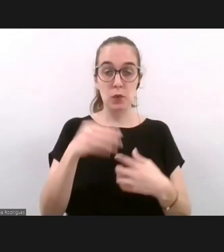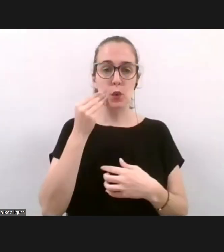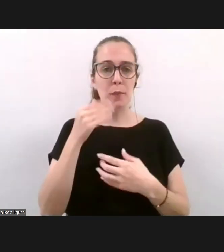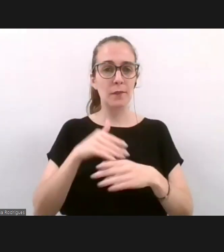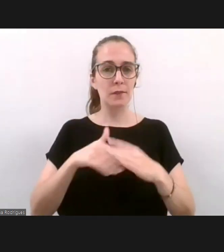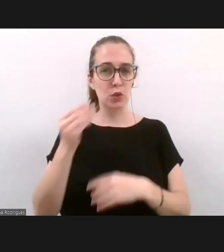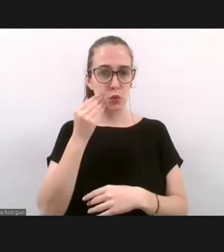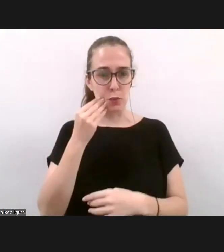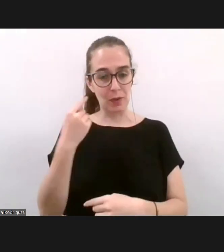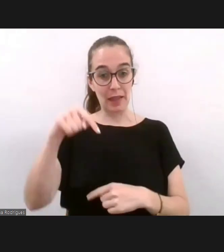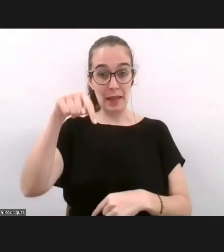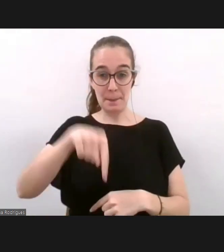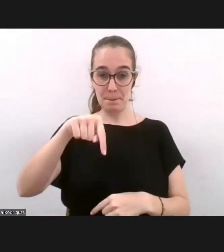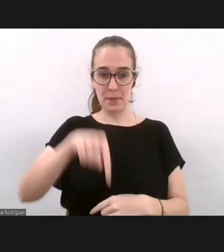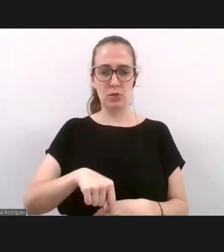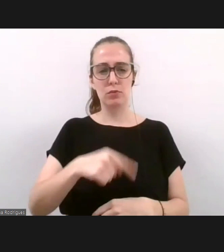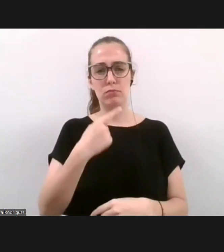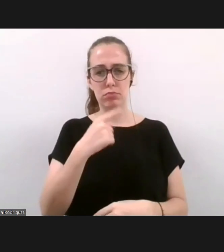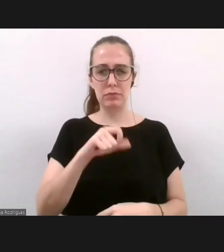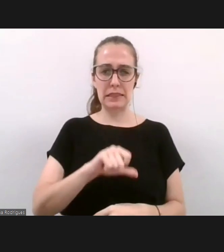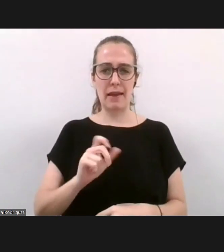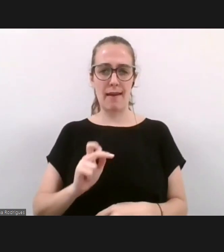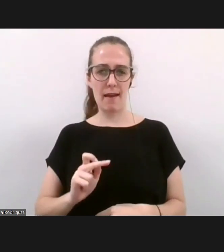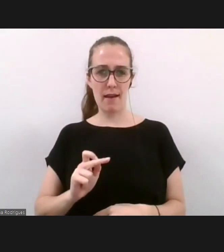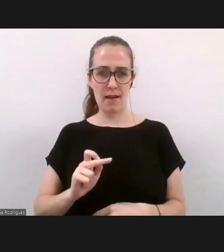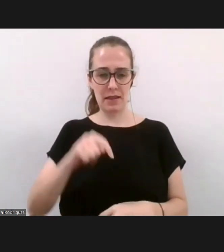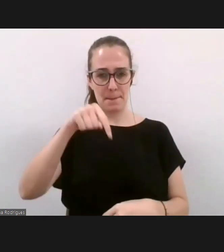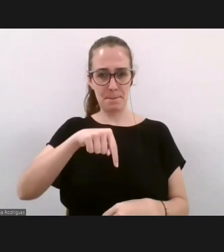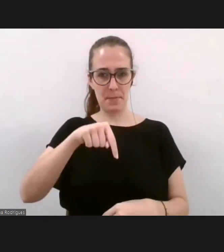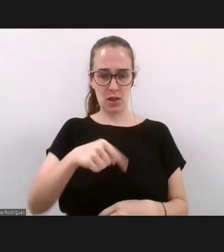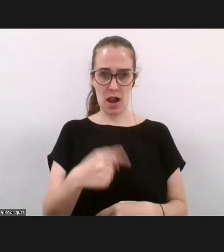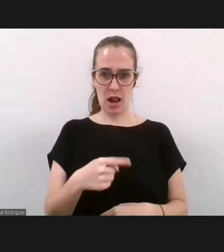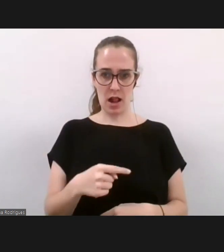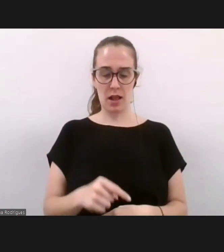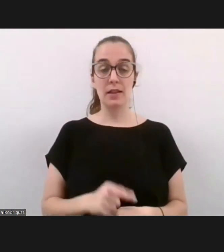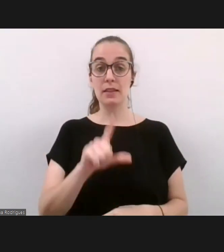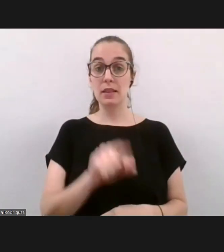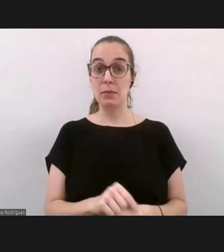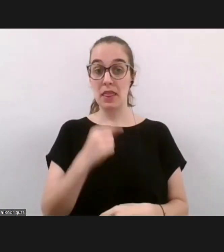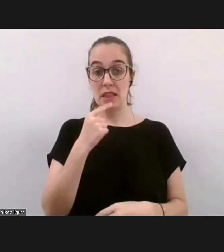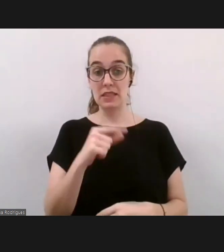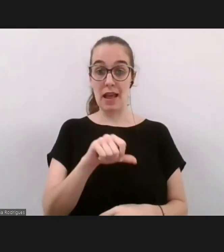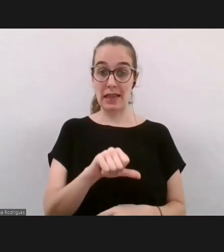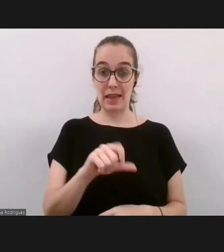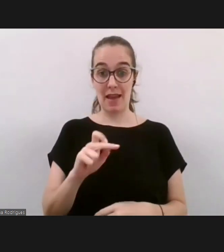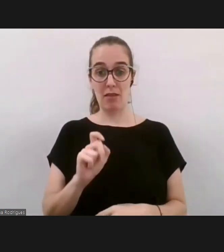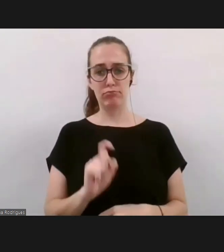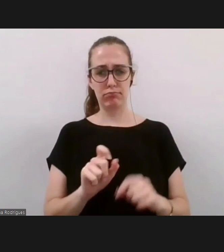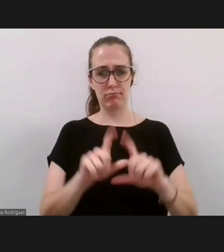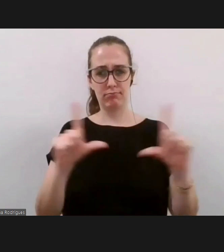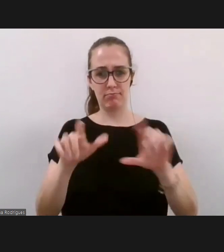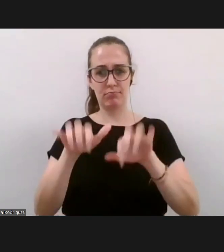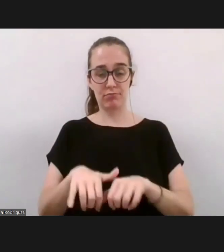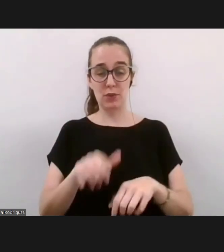através da ferramenta de perguntas e respostas disponível em baixo no ecrã e indicada por QIA, do